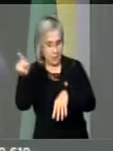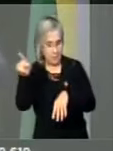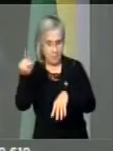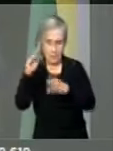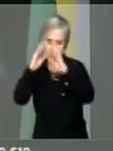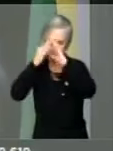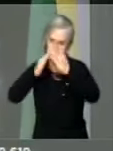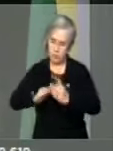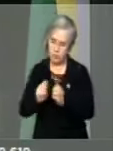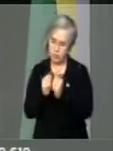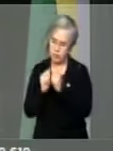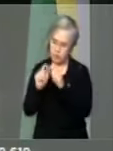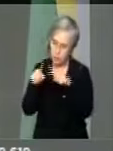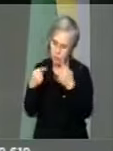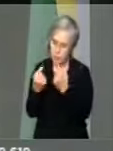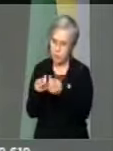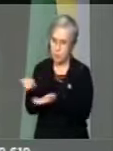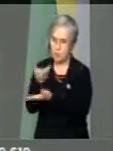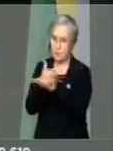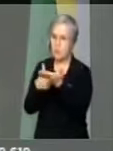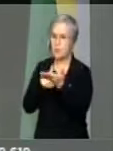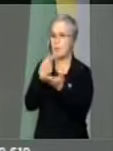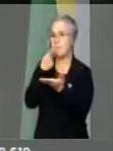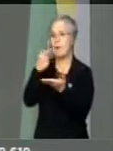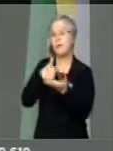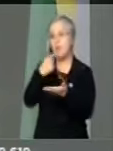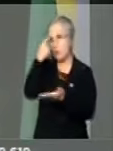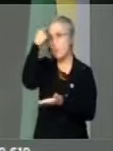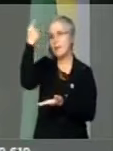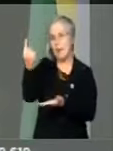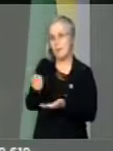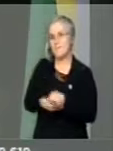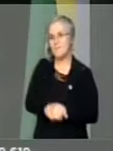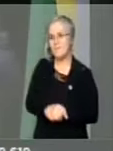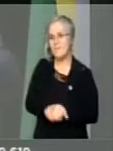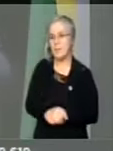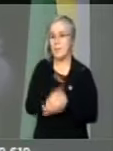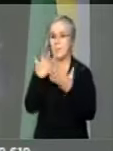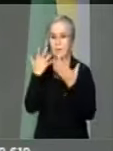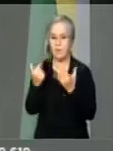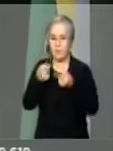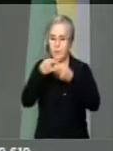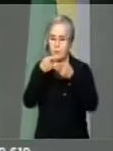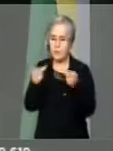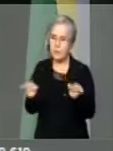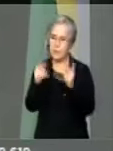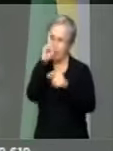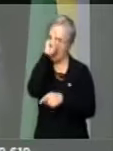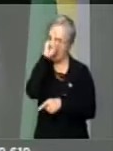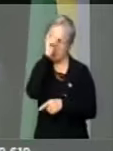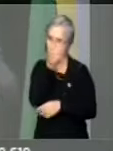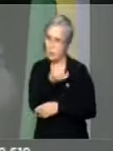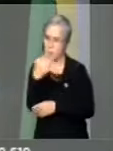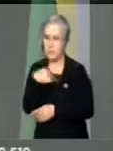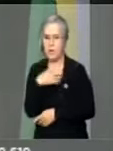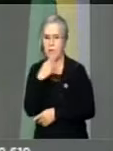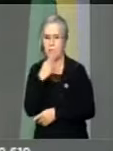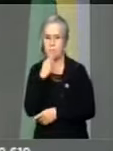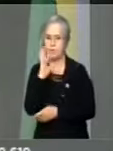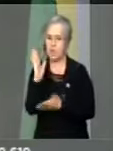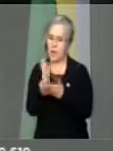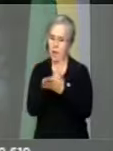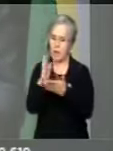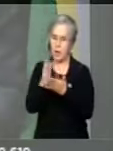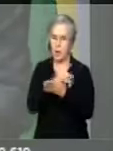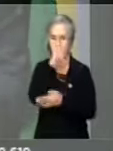favela, reunido com ele, eu disse, eu tenho uma ideia, padre, vamos visitar os hospitais, que eu conheço alguns já aqui em São